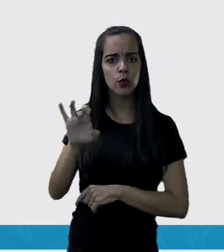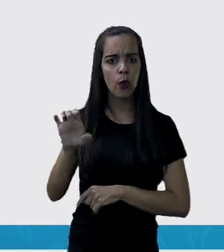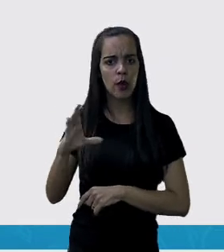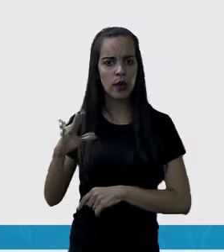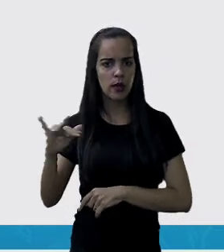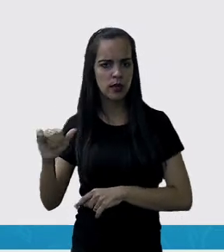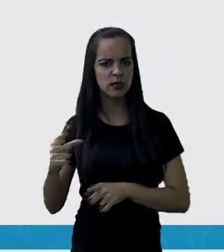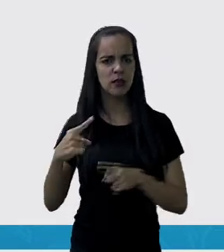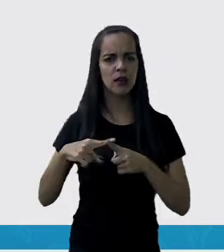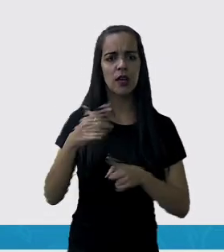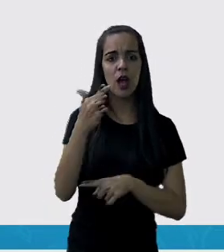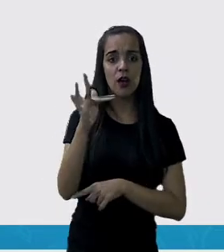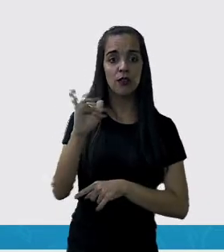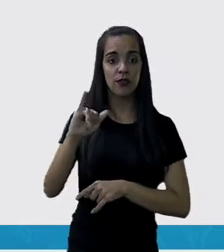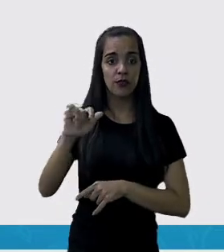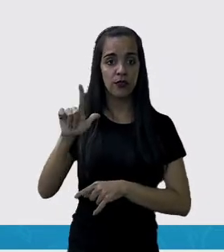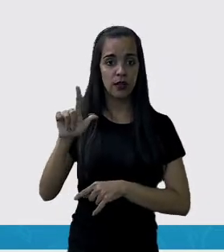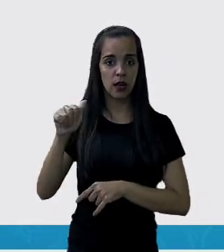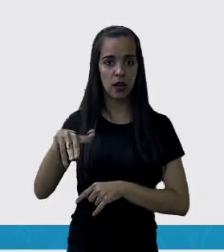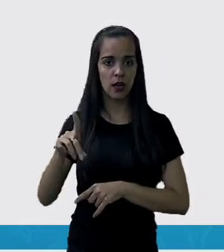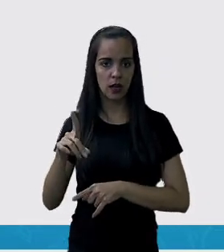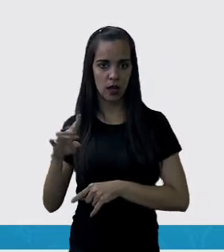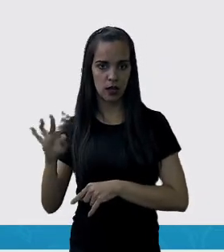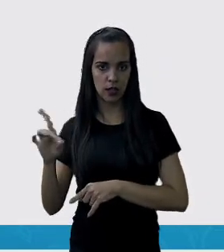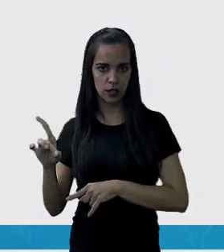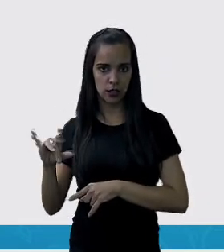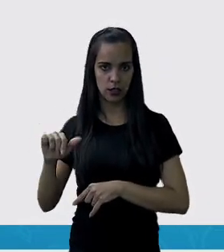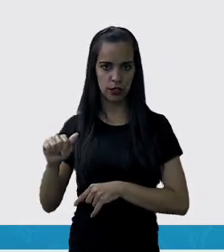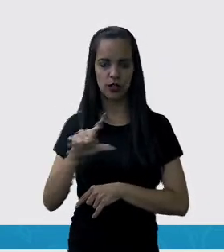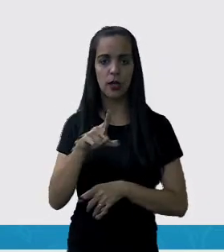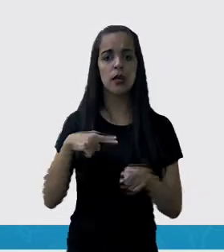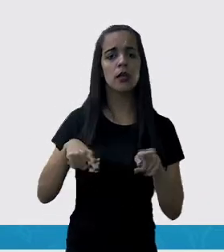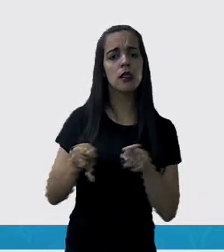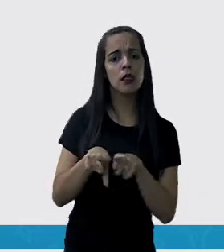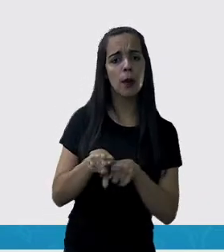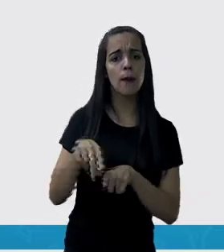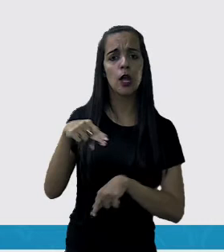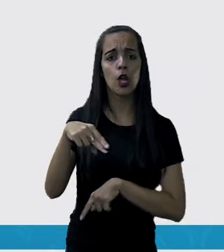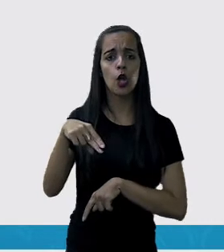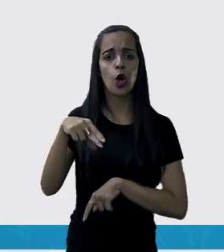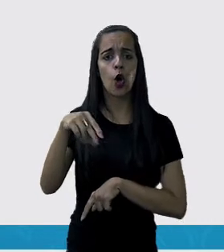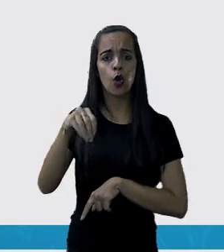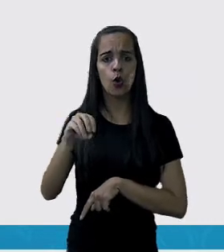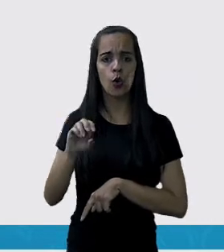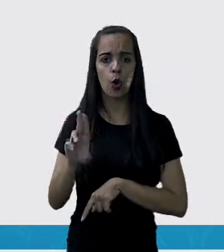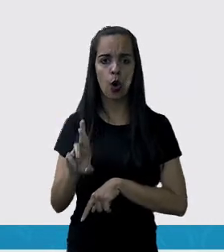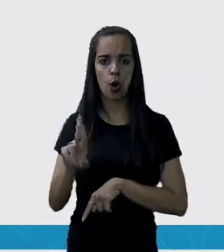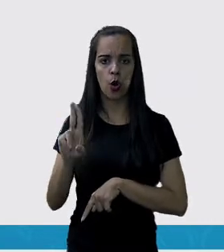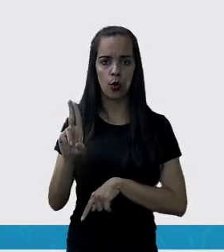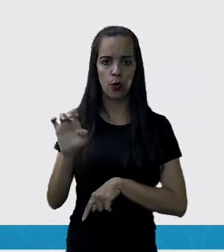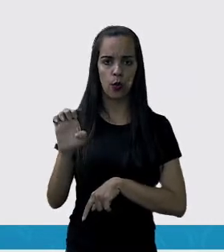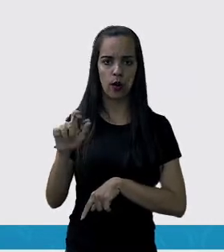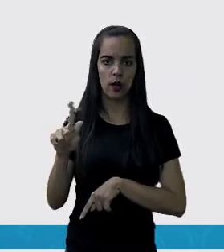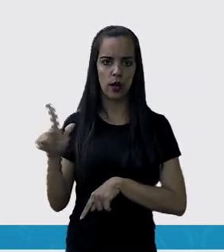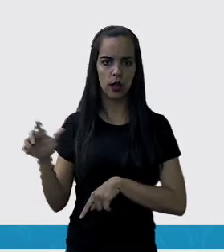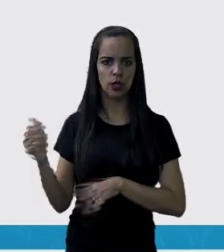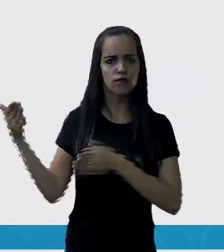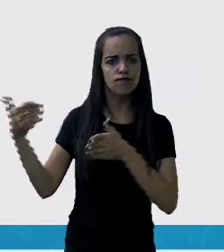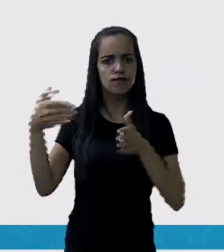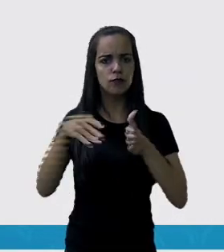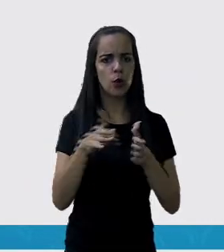A Noruega chegou a negociar seu ingresso, mas preferiu não participar.